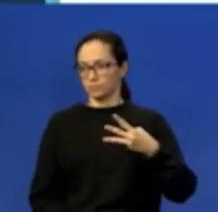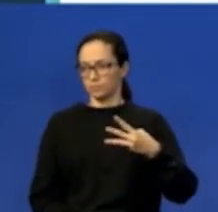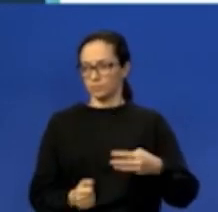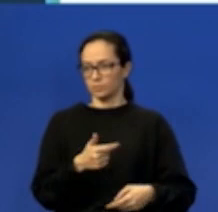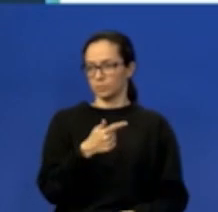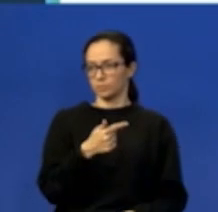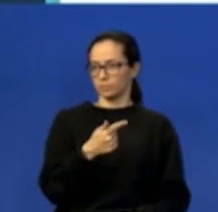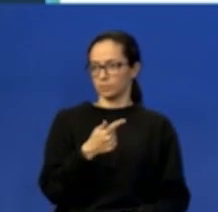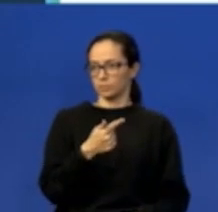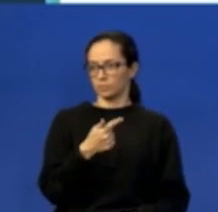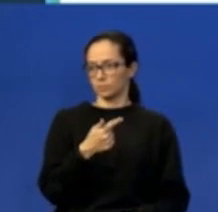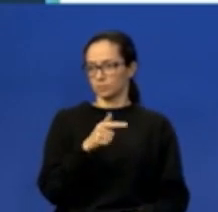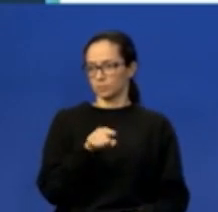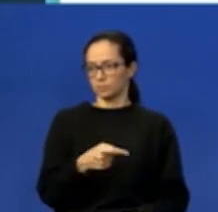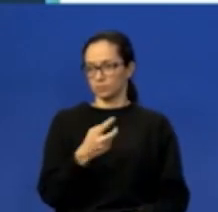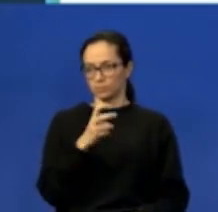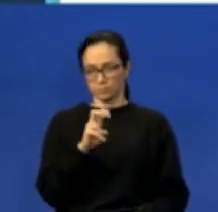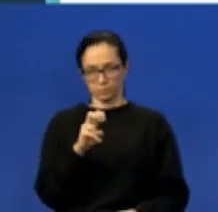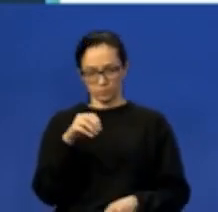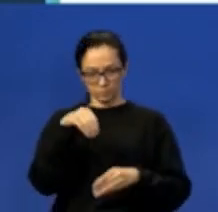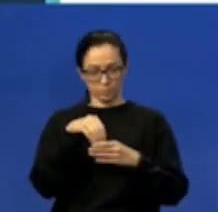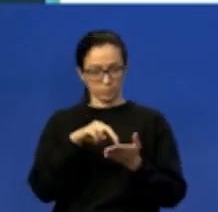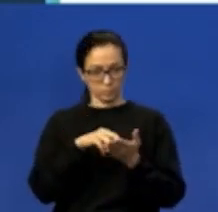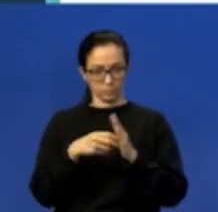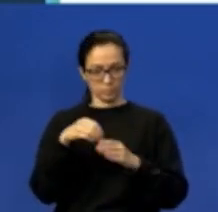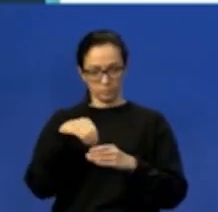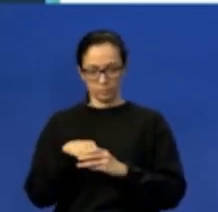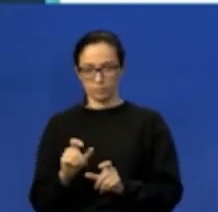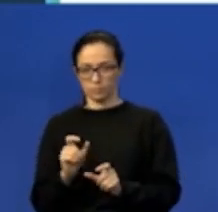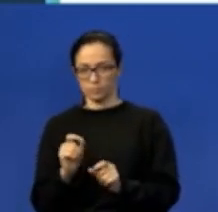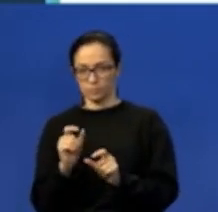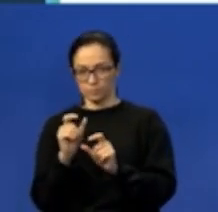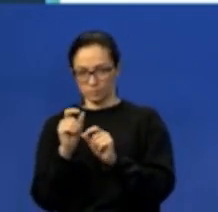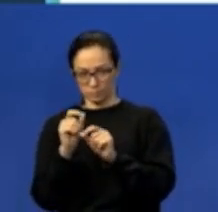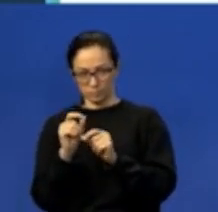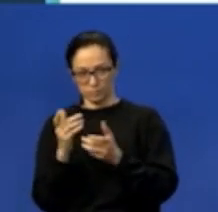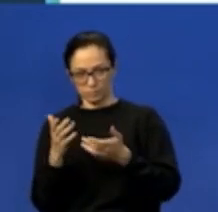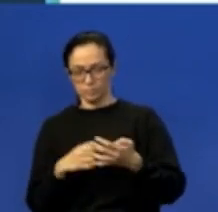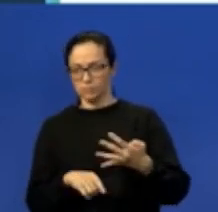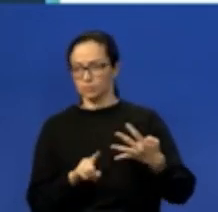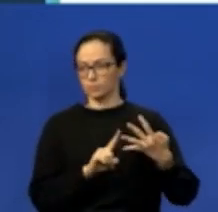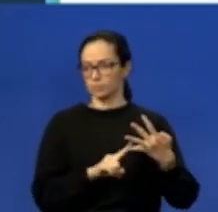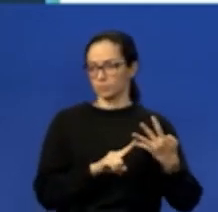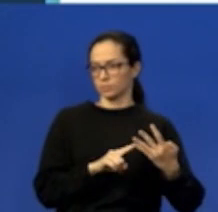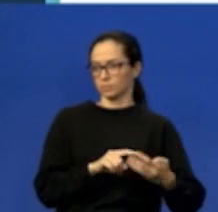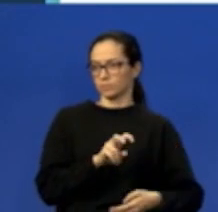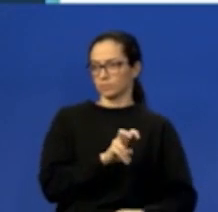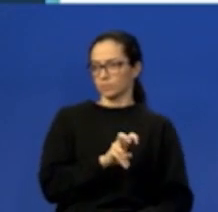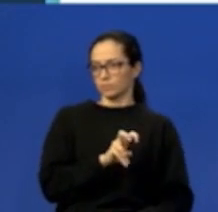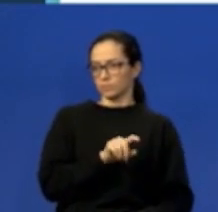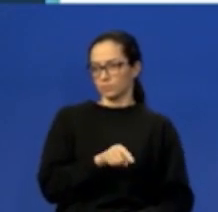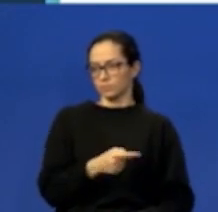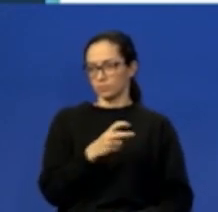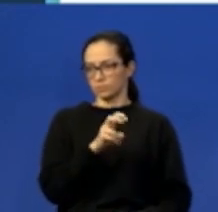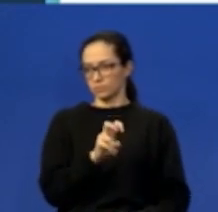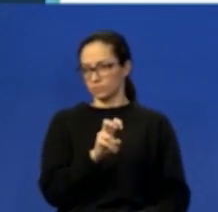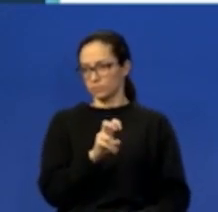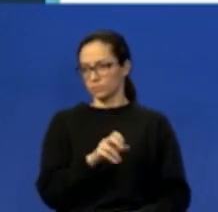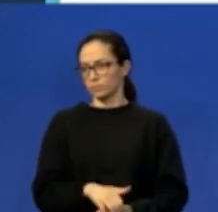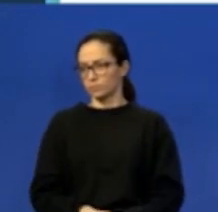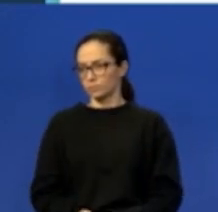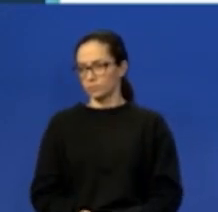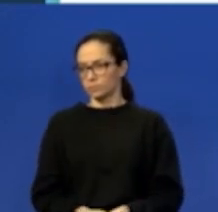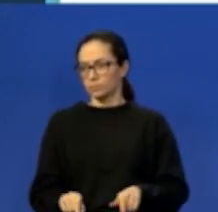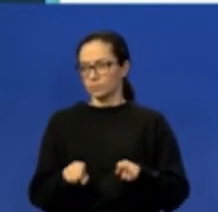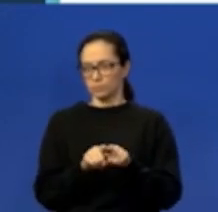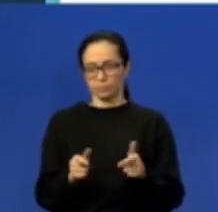do que 7,5 sugere infecções por bactérias. Um pH ácido, que seria em torno aí, ou menor do que 5,5, ele está associado a